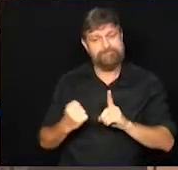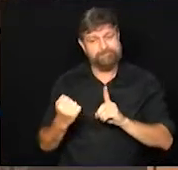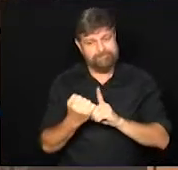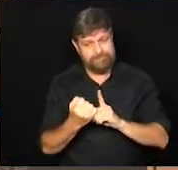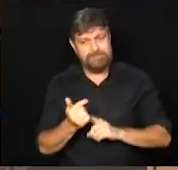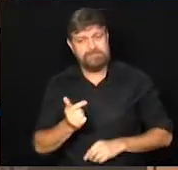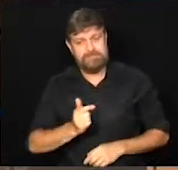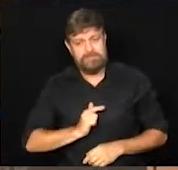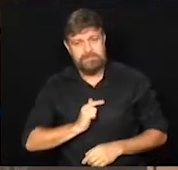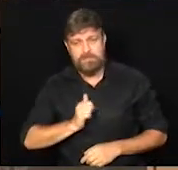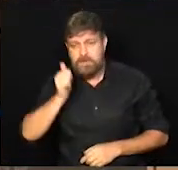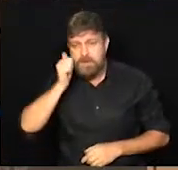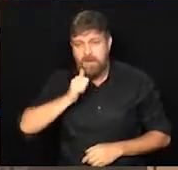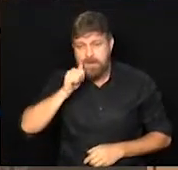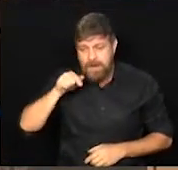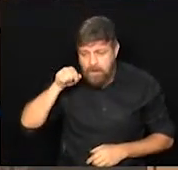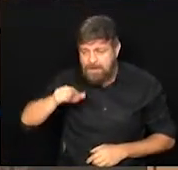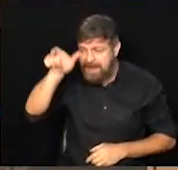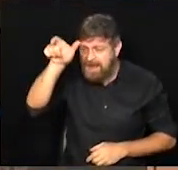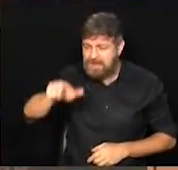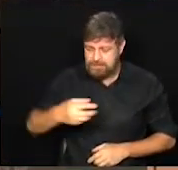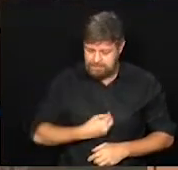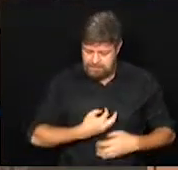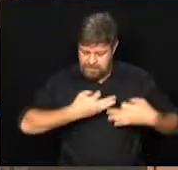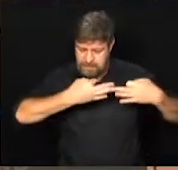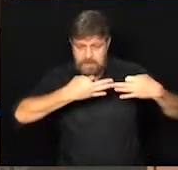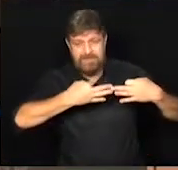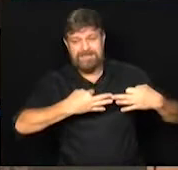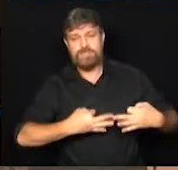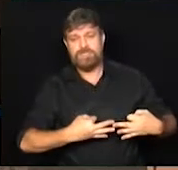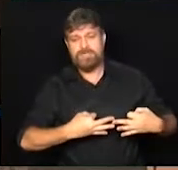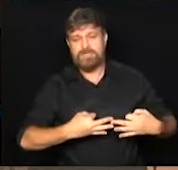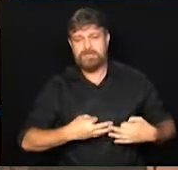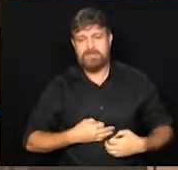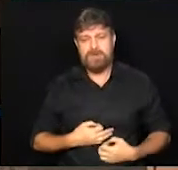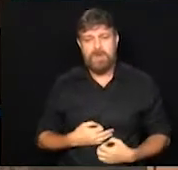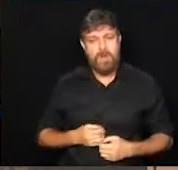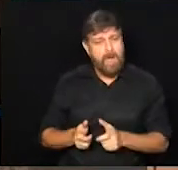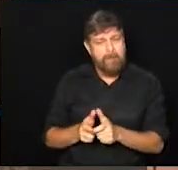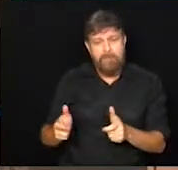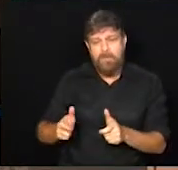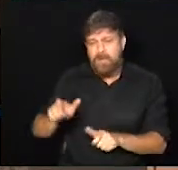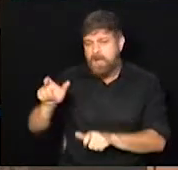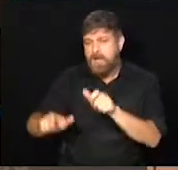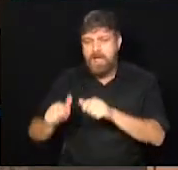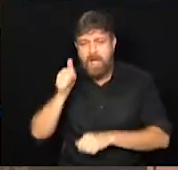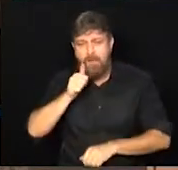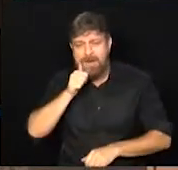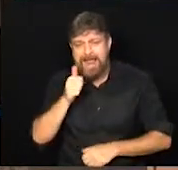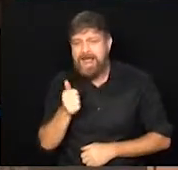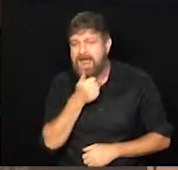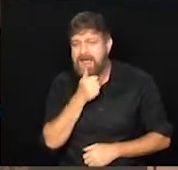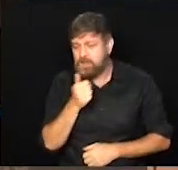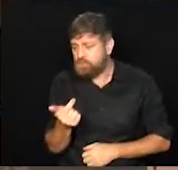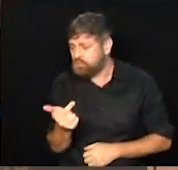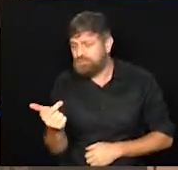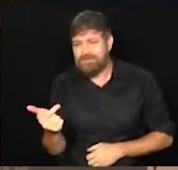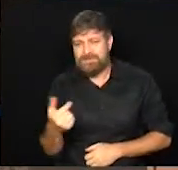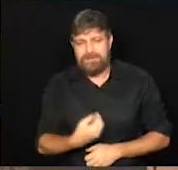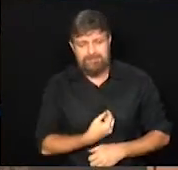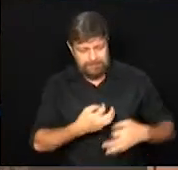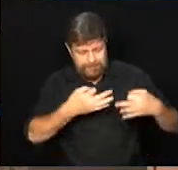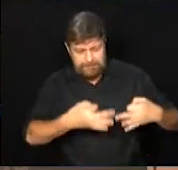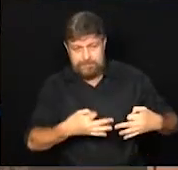dar para as mulheres a dignidade de vida que muitas delas hoje não têm. Então, quero parabenizar a presidenta